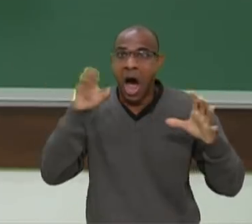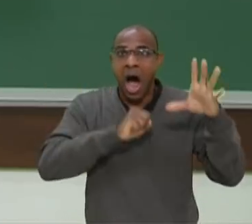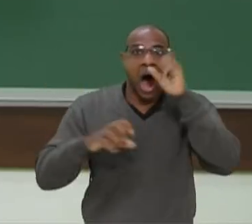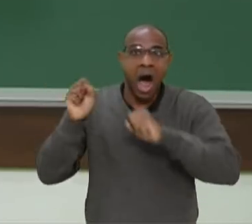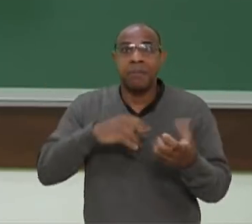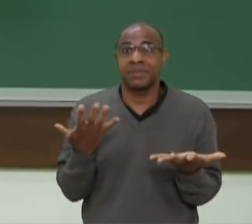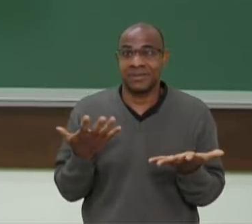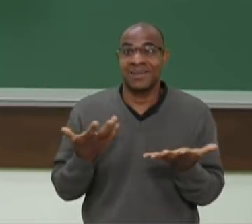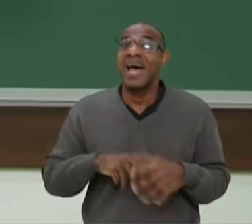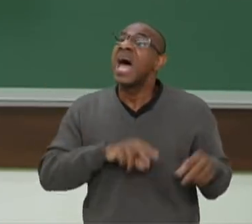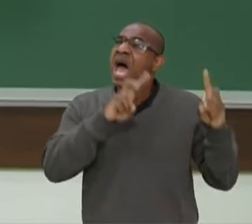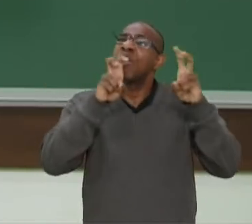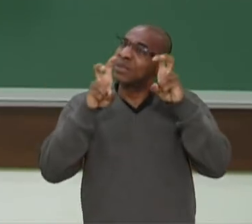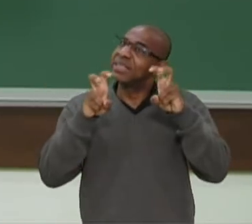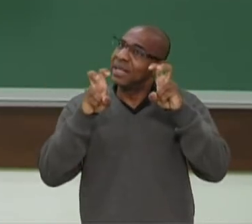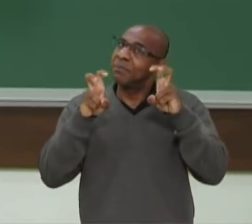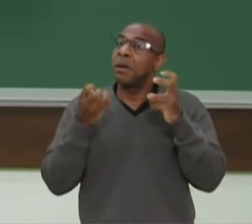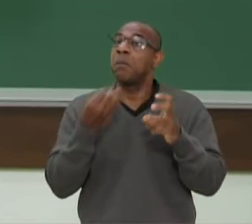tão oportuno,